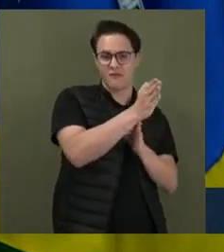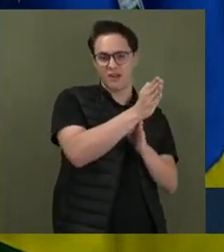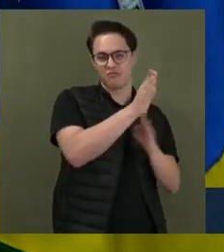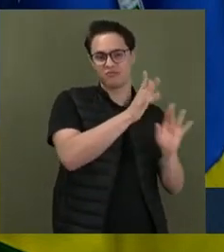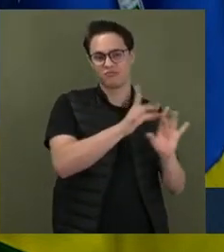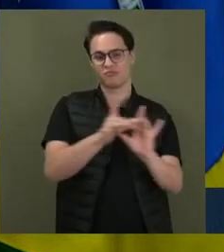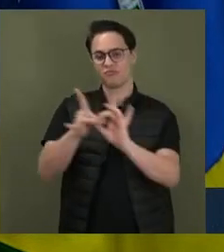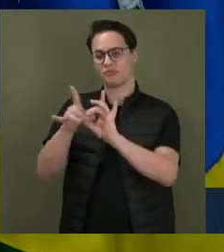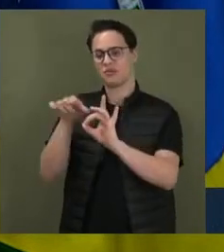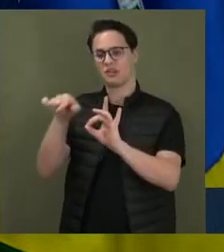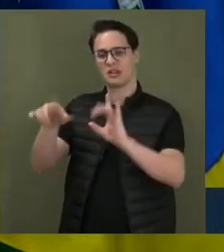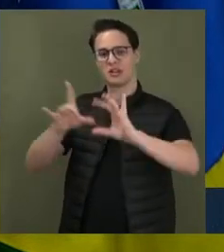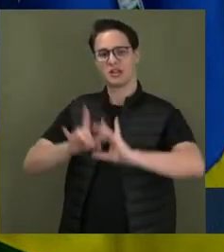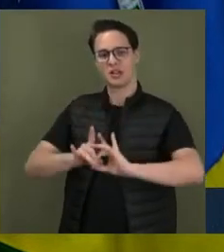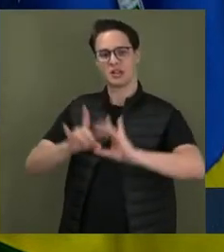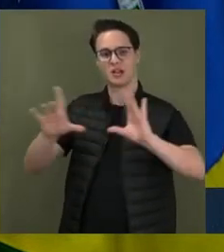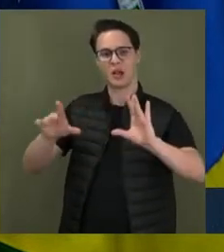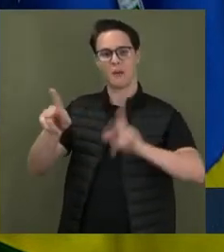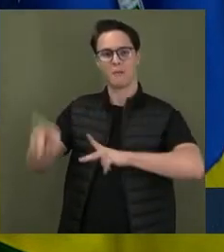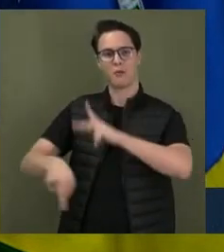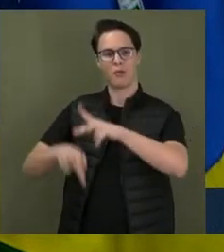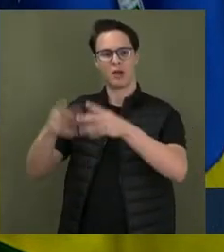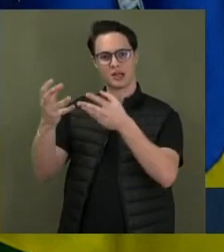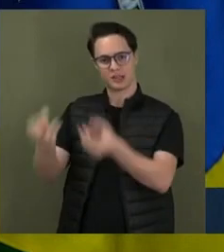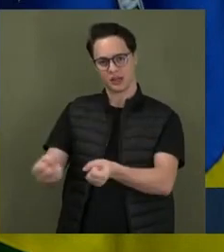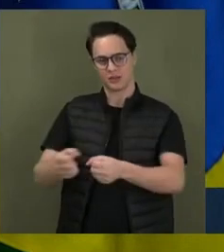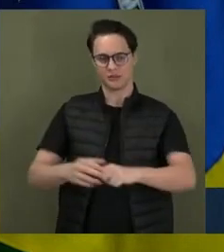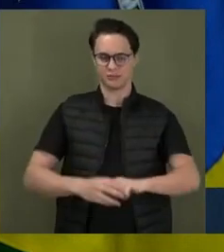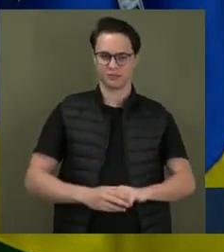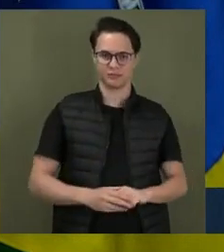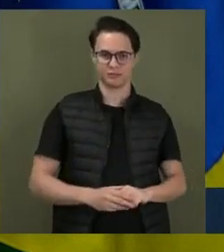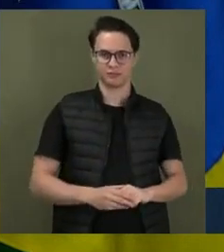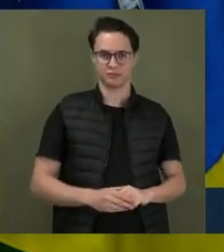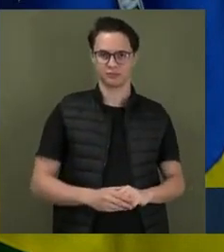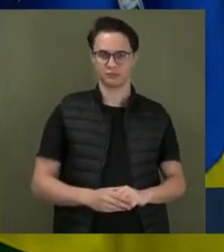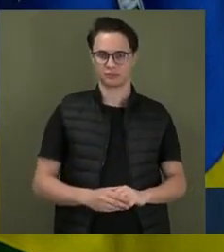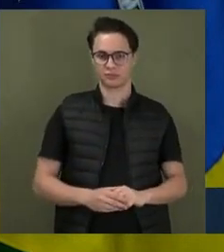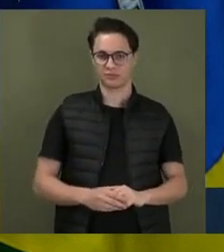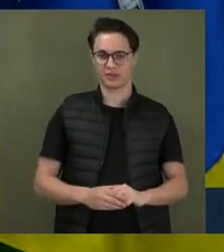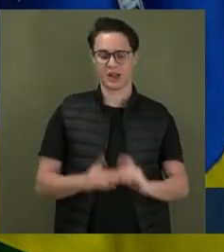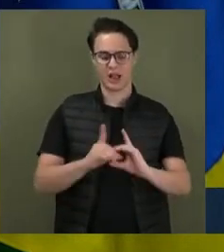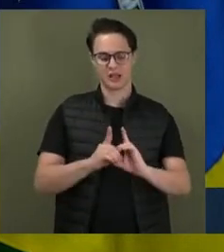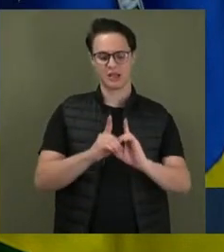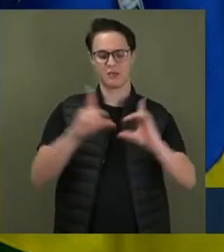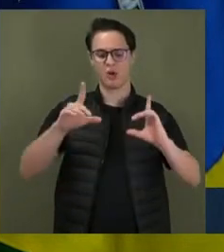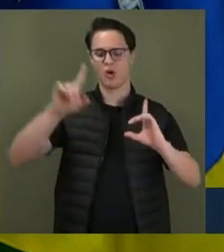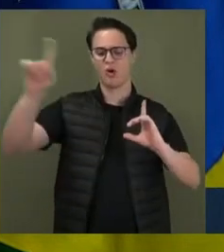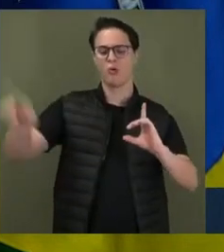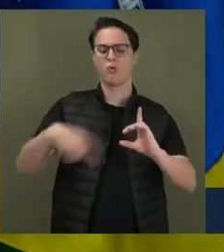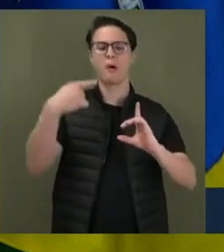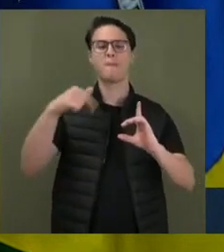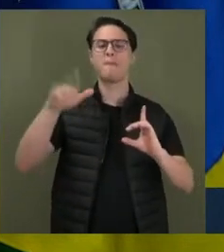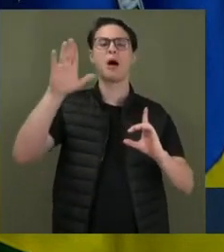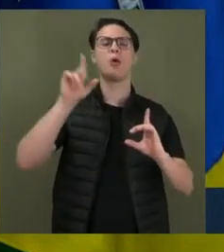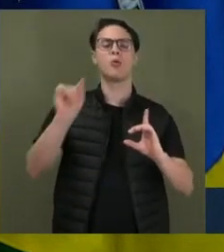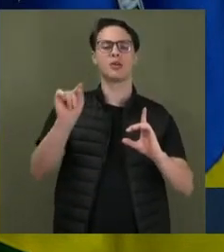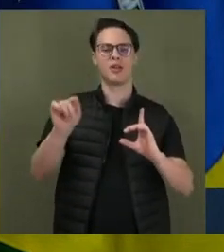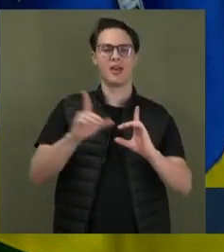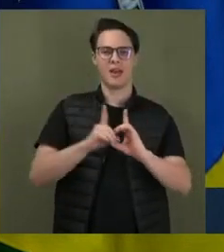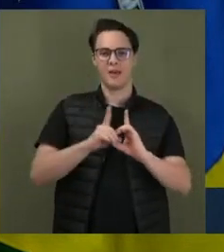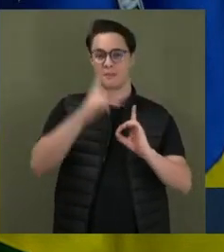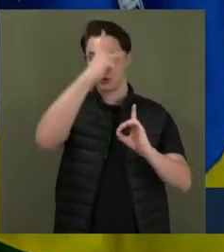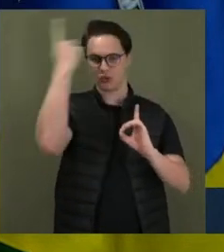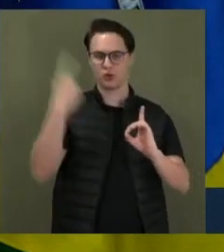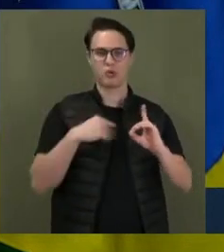aos procedimentos livremente estabelecidos. E a maior ofensa ao espírito da democracia consiste em romper esses